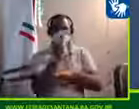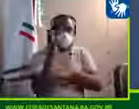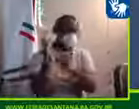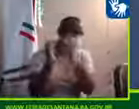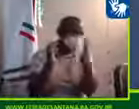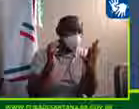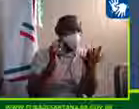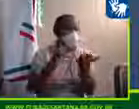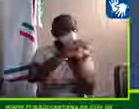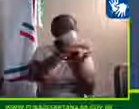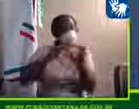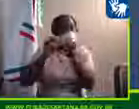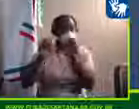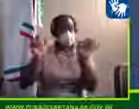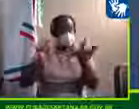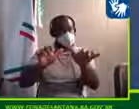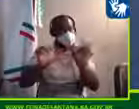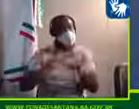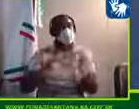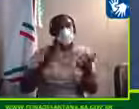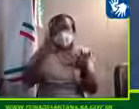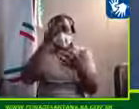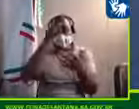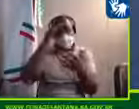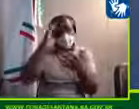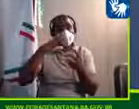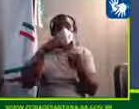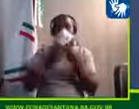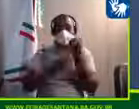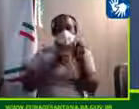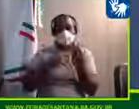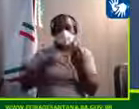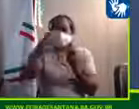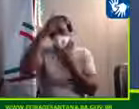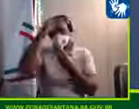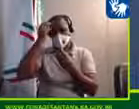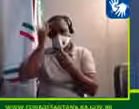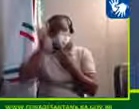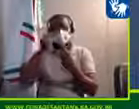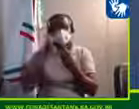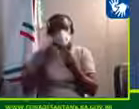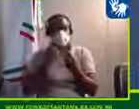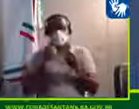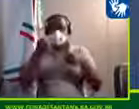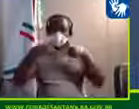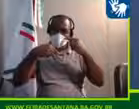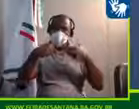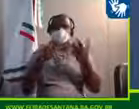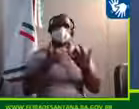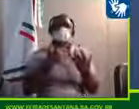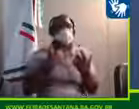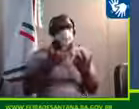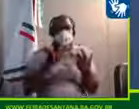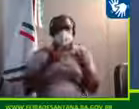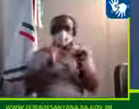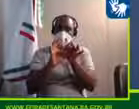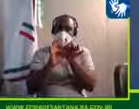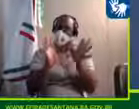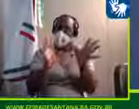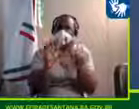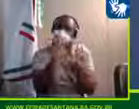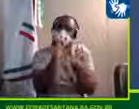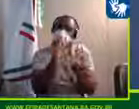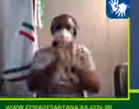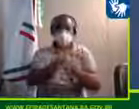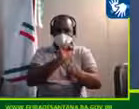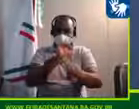funcionamento. Mas essa área que você colocou é uma área que nós temos interesse em discutir esses protocolos, mas não integram a liberalização deste momento.